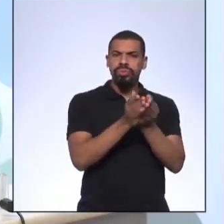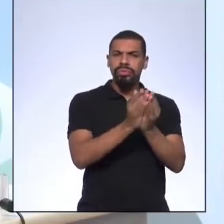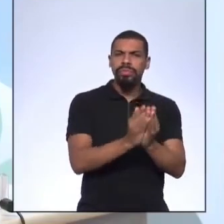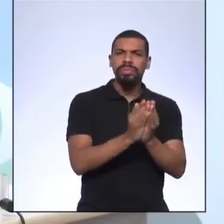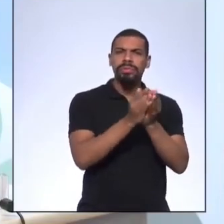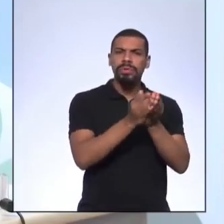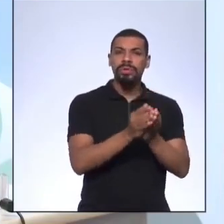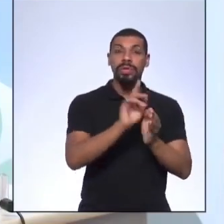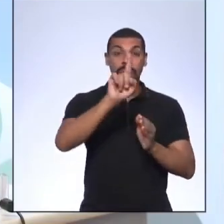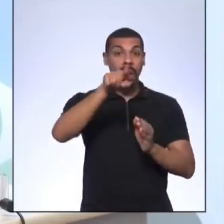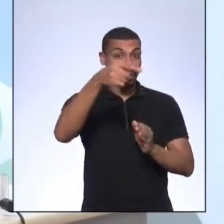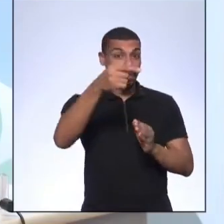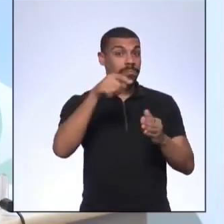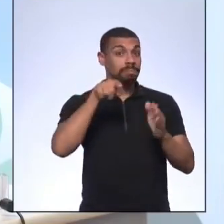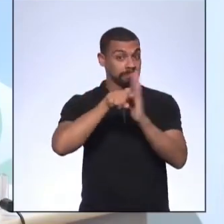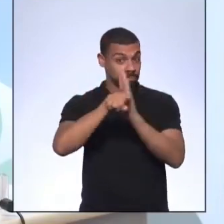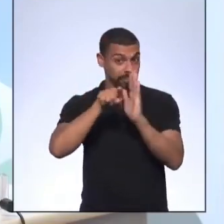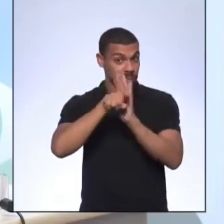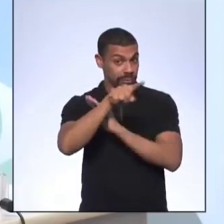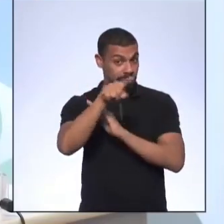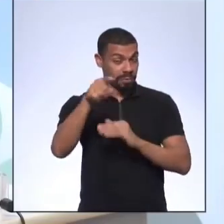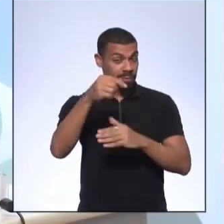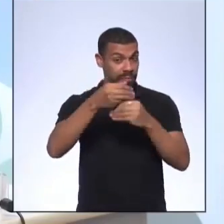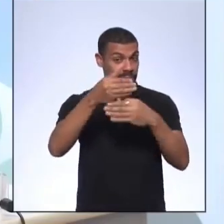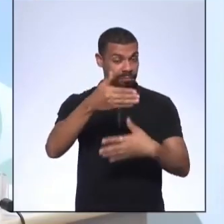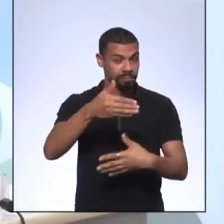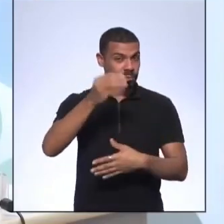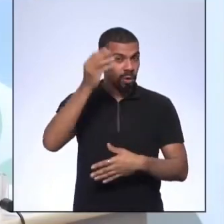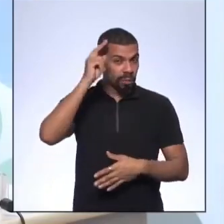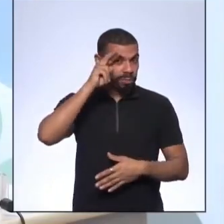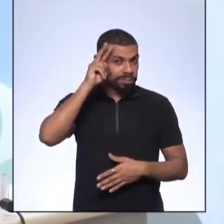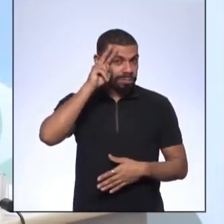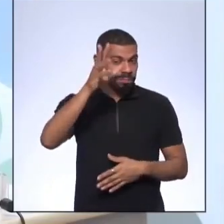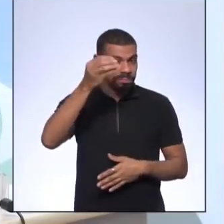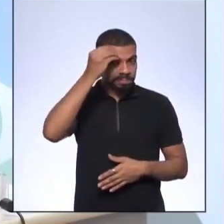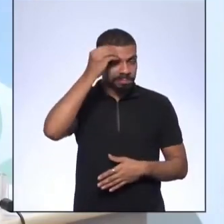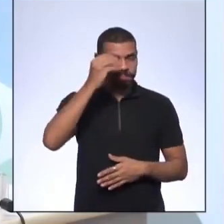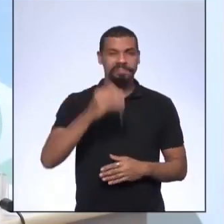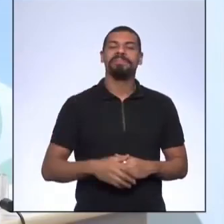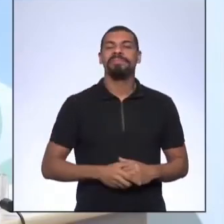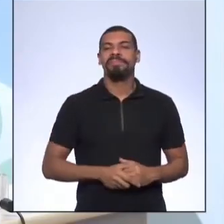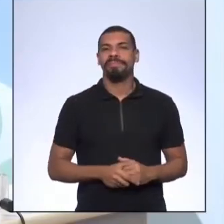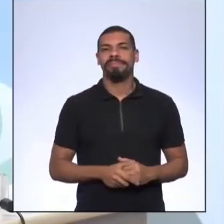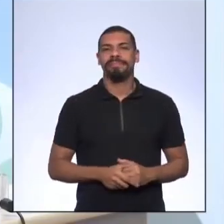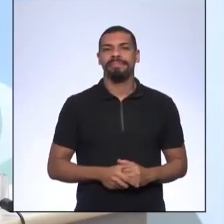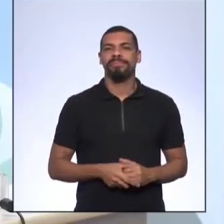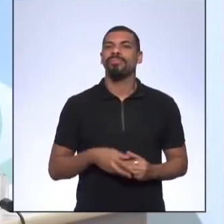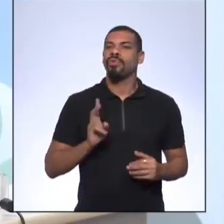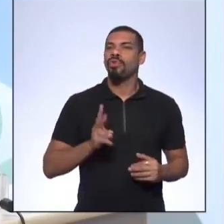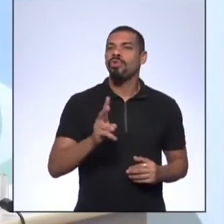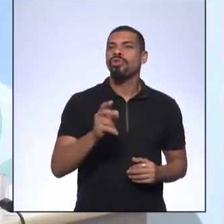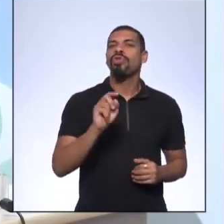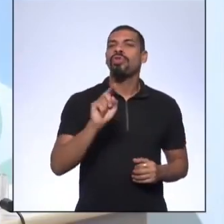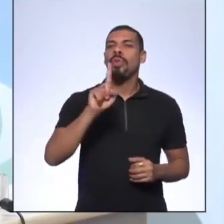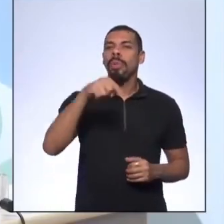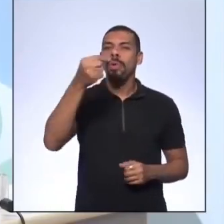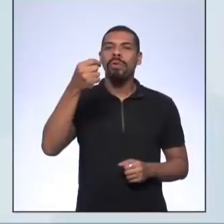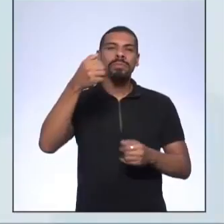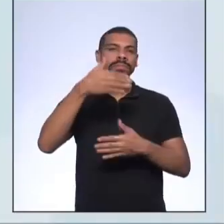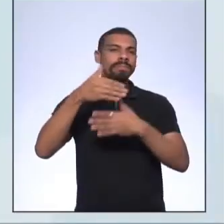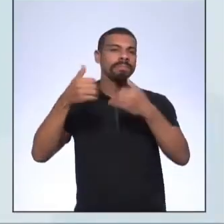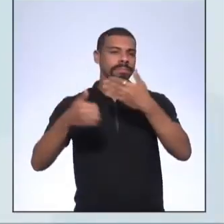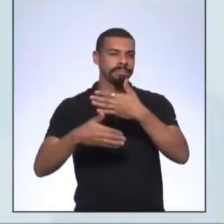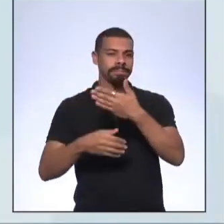na nossa próxima interação que a gente vai ter daqui a pouquinho. Então, vamos guardando as informações aí. Tá? Então, continuando o próximo slide na tela, por